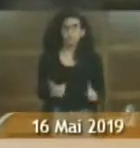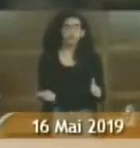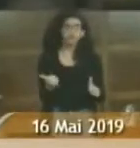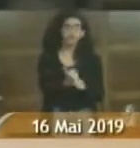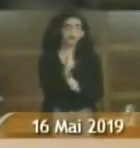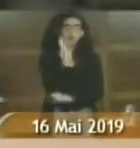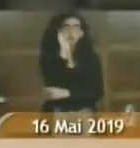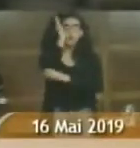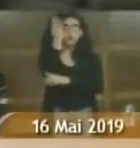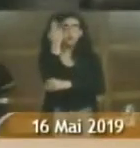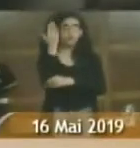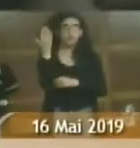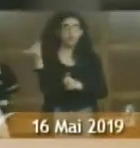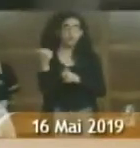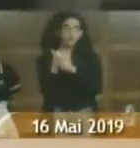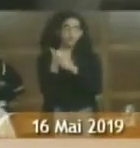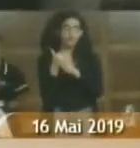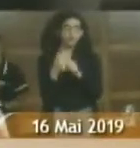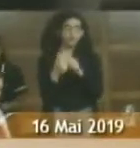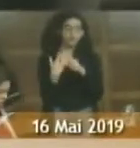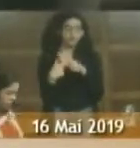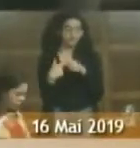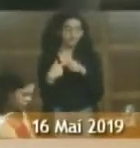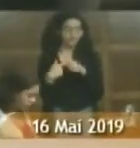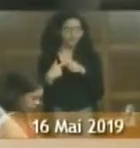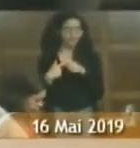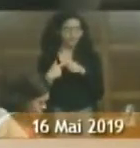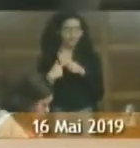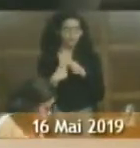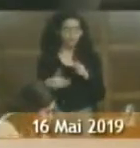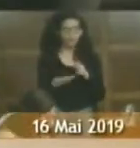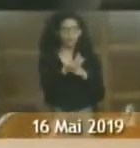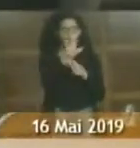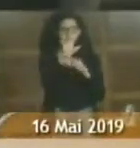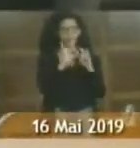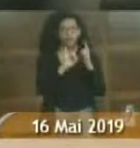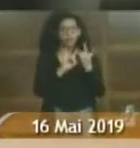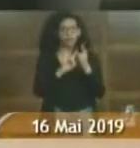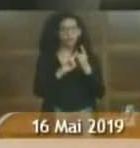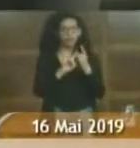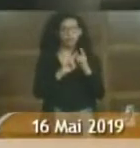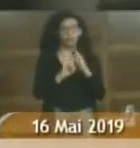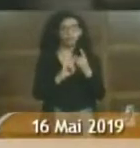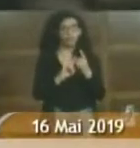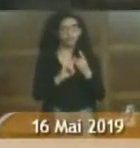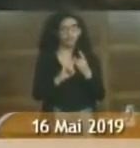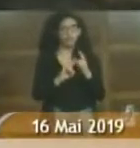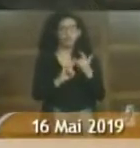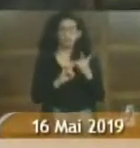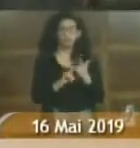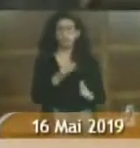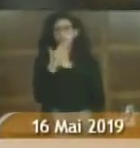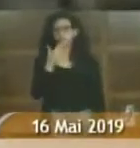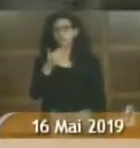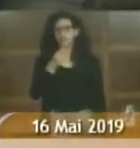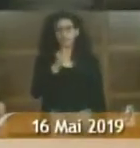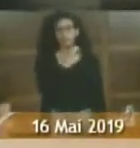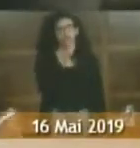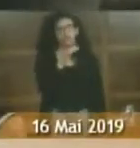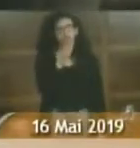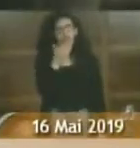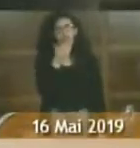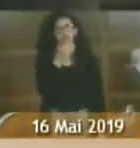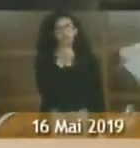de um poste situado na parte superior da Travessa Camélia, no bairro Morro do Abel. Matérias do vereador Zé Augusto. Indicação número